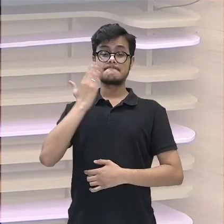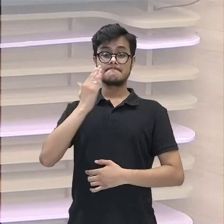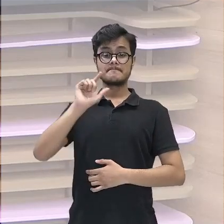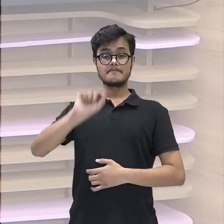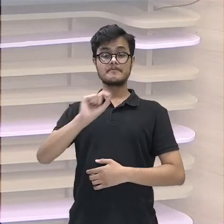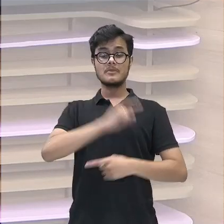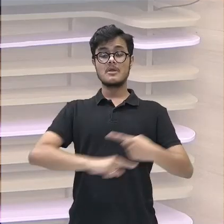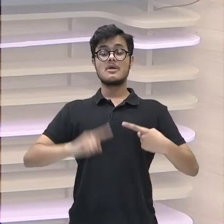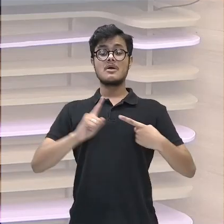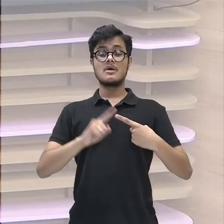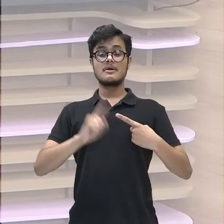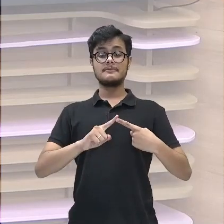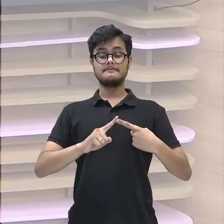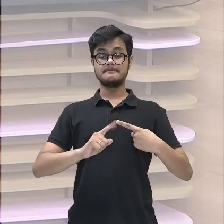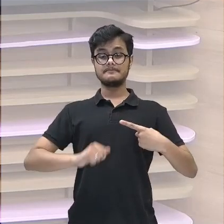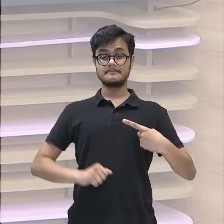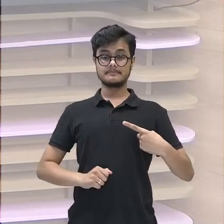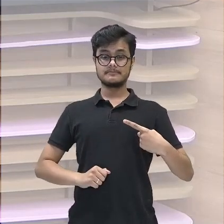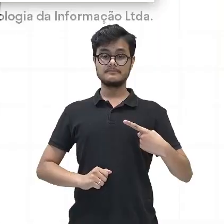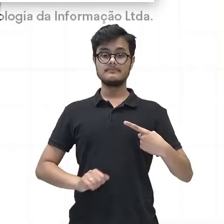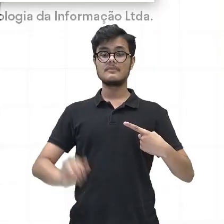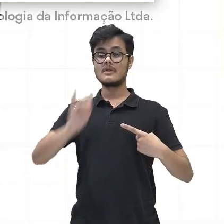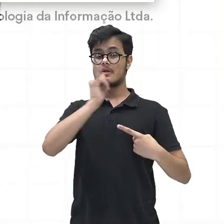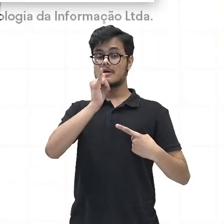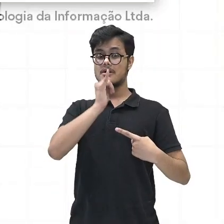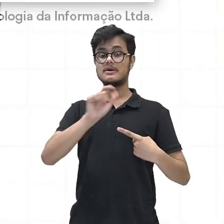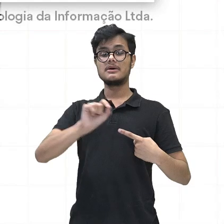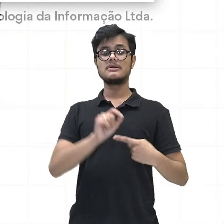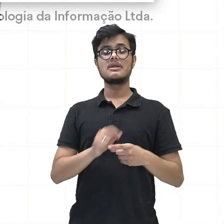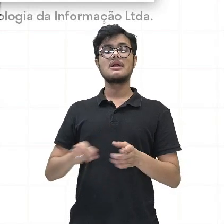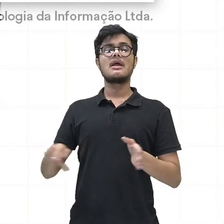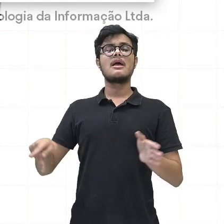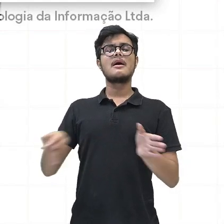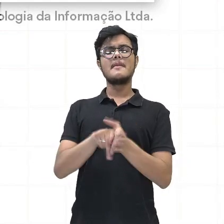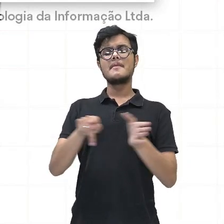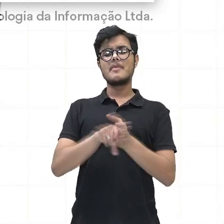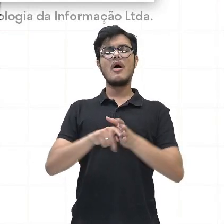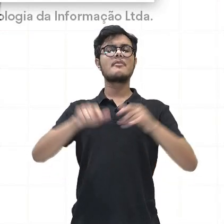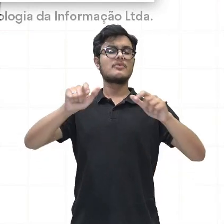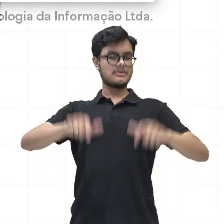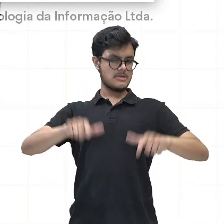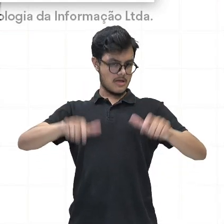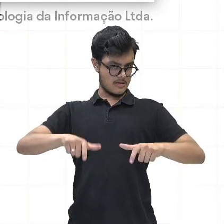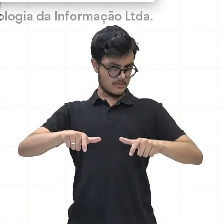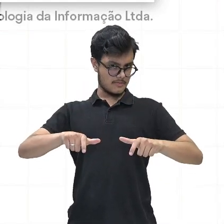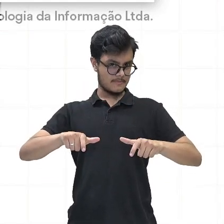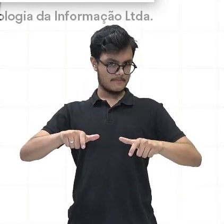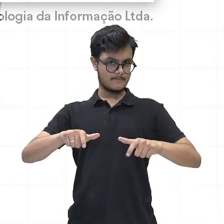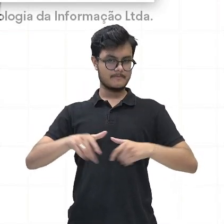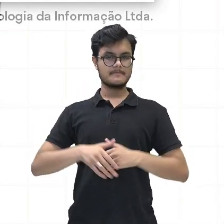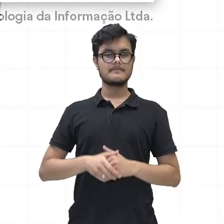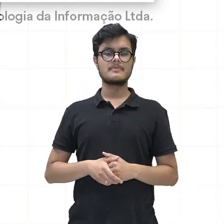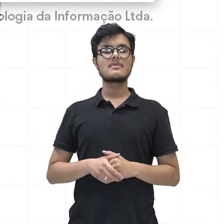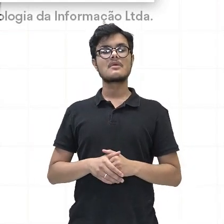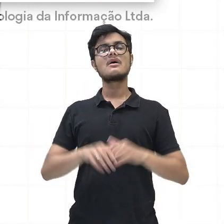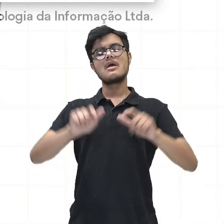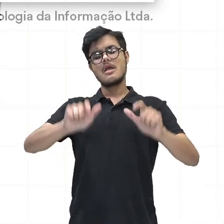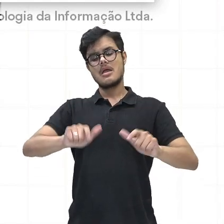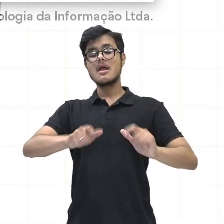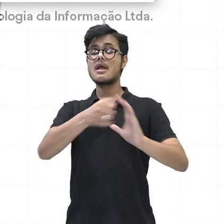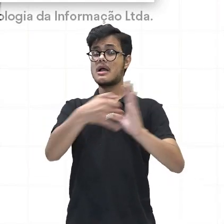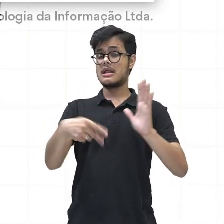o tempo, ele é o estado momentâneo da atmosfera em determinada área. E